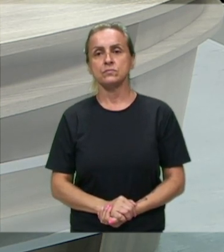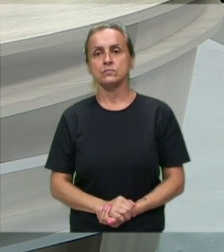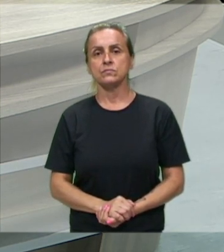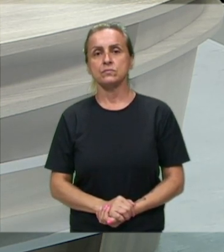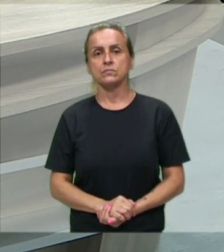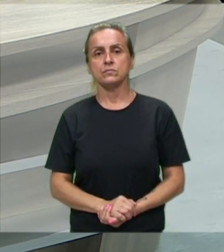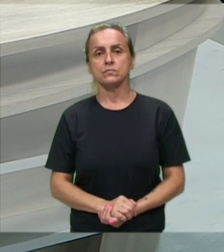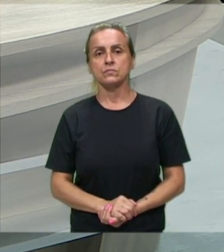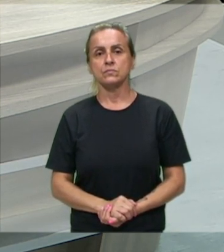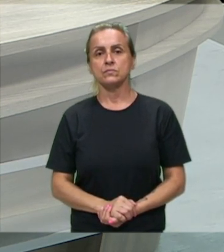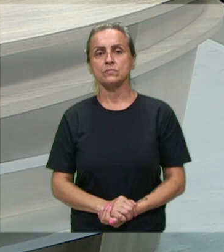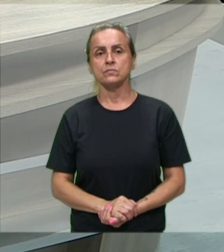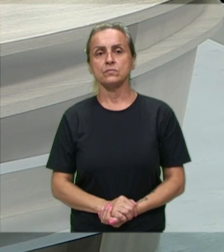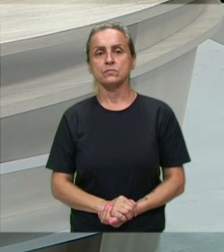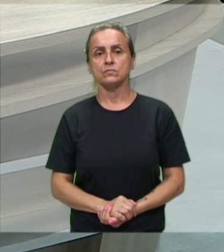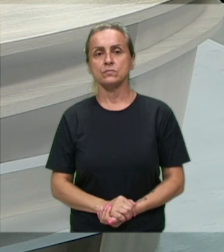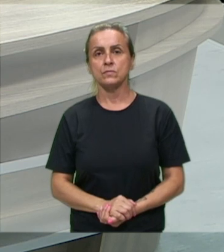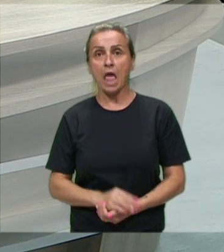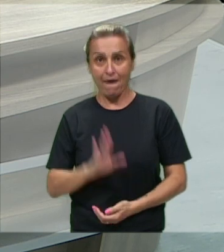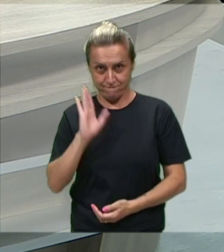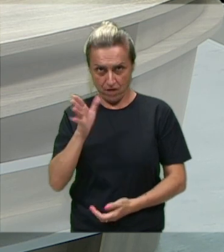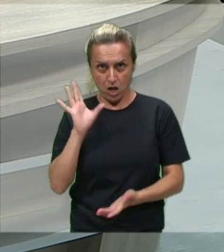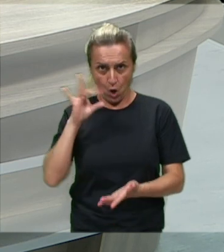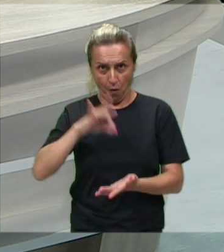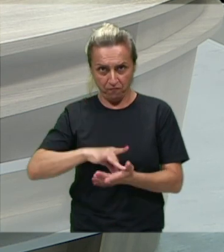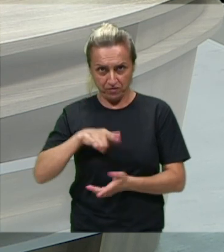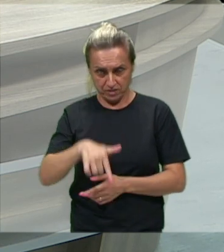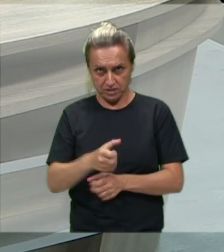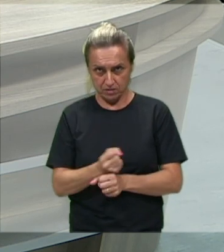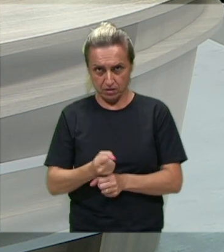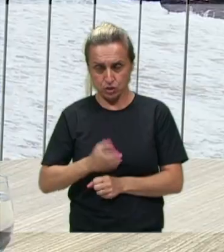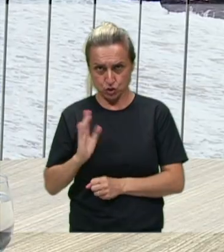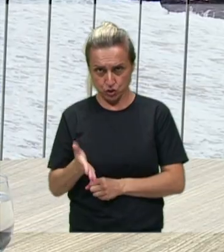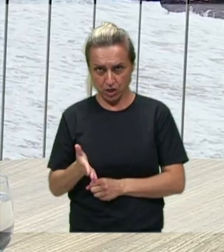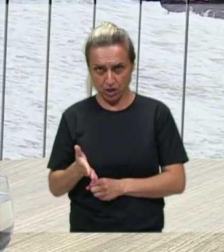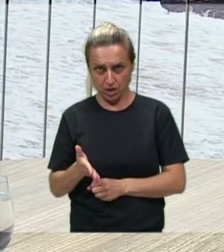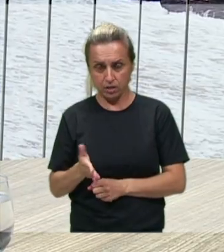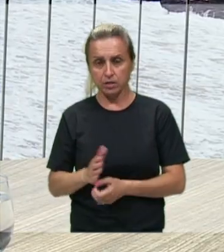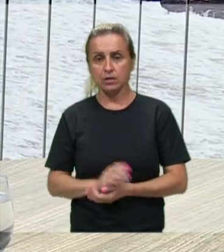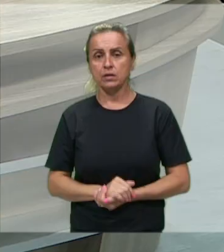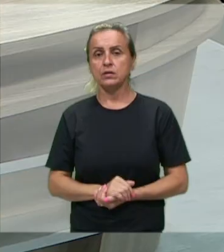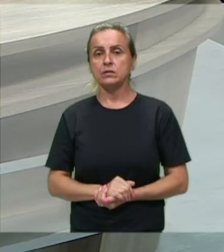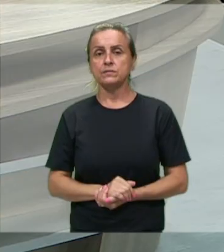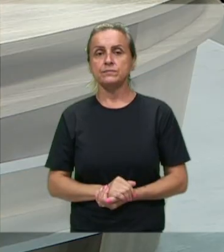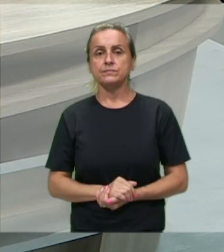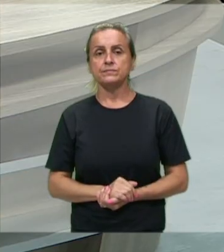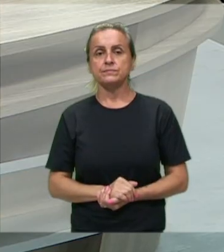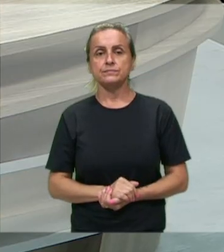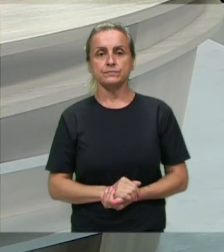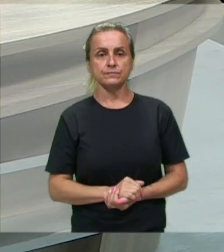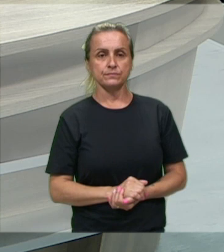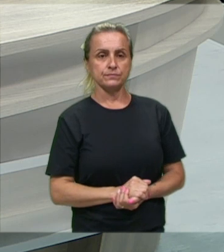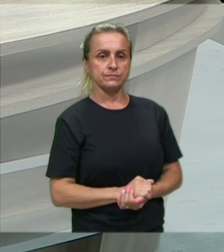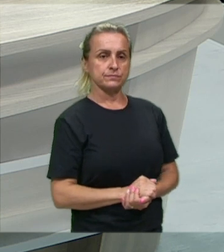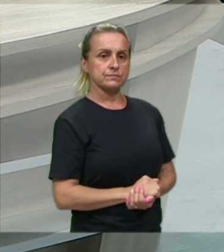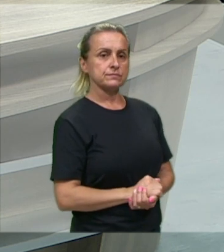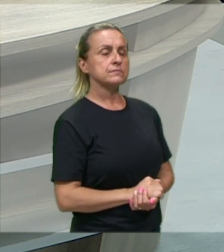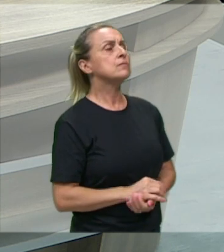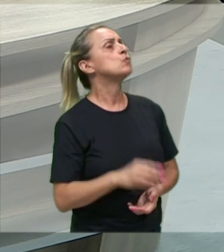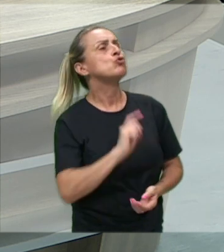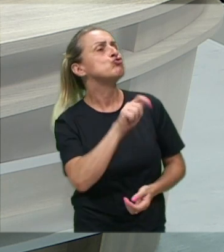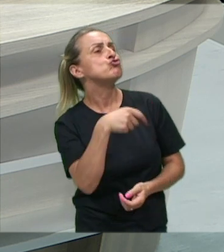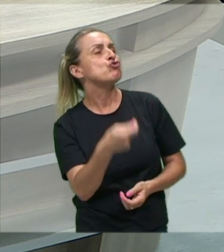está sendo alinhavado, já vai ser esse ano? Dentro da parceria... Essa parte toda que eu quero dizer de formação